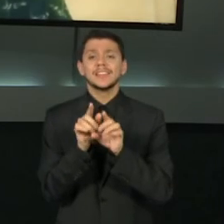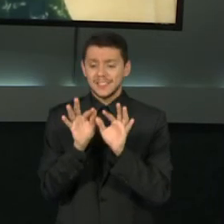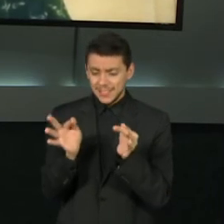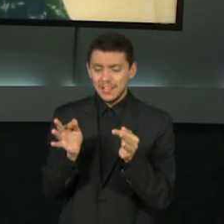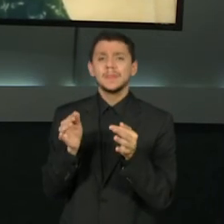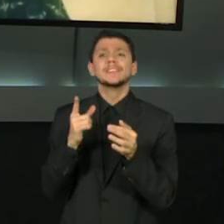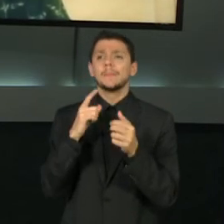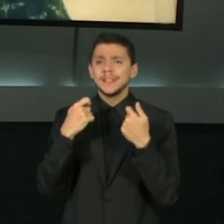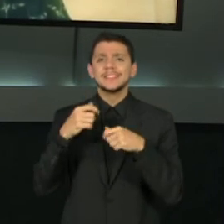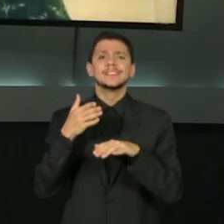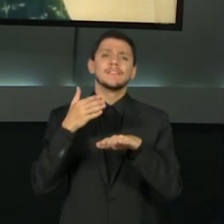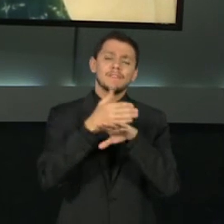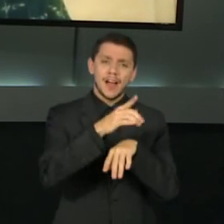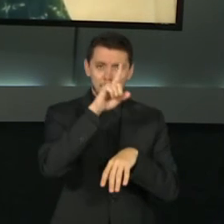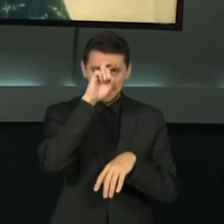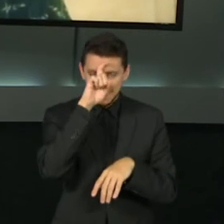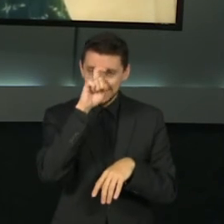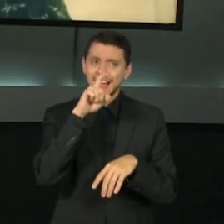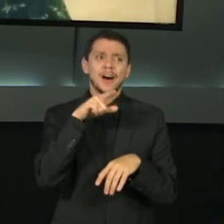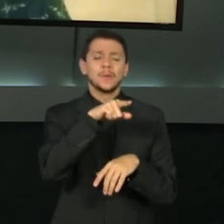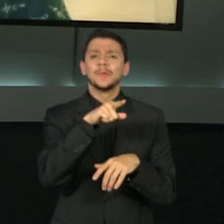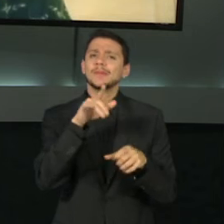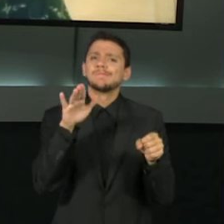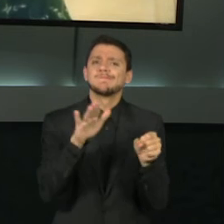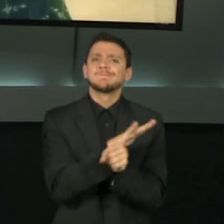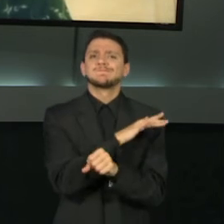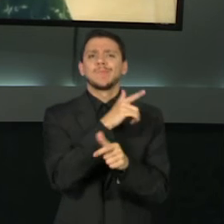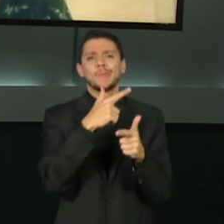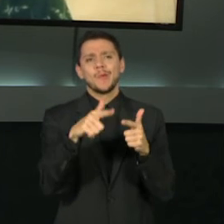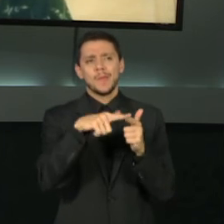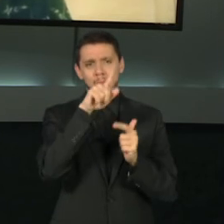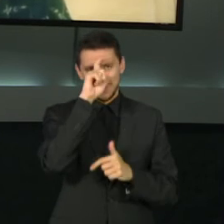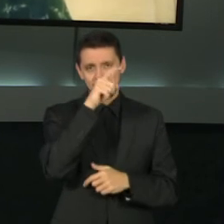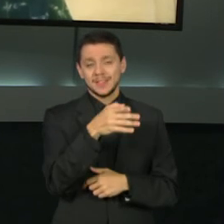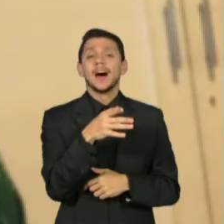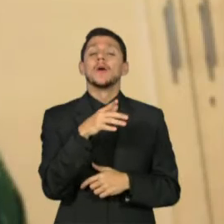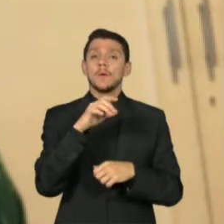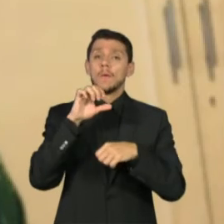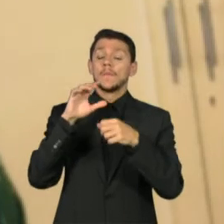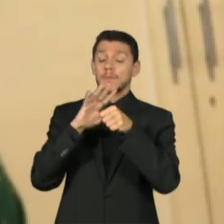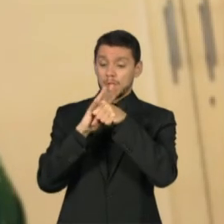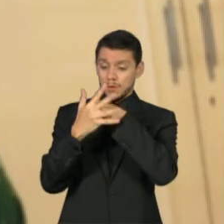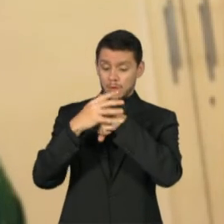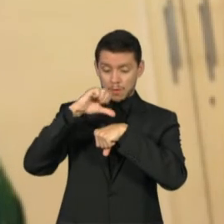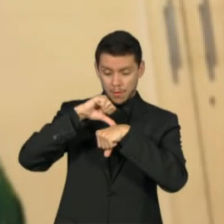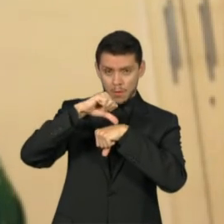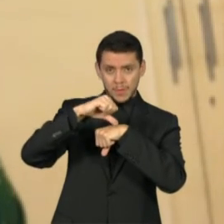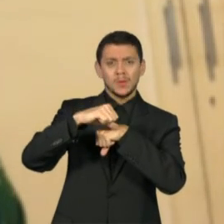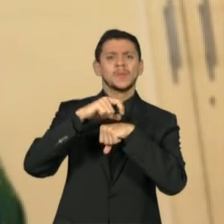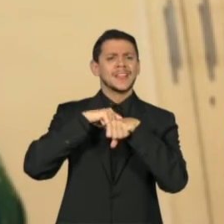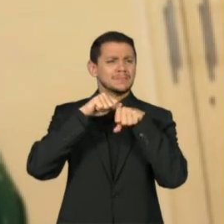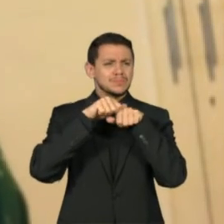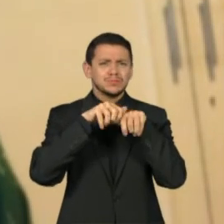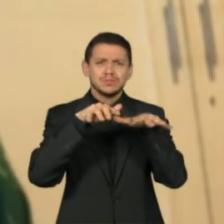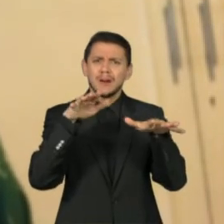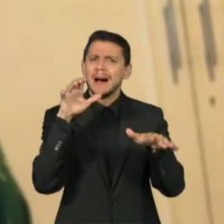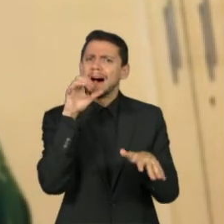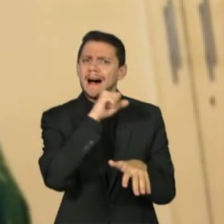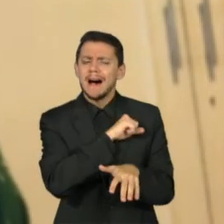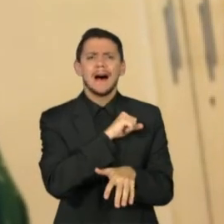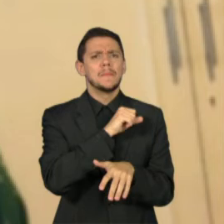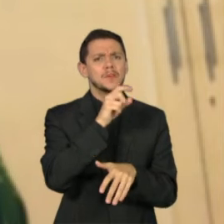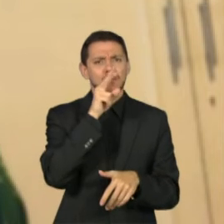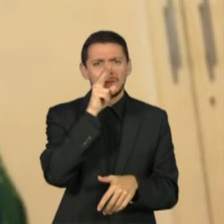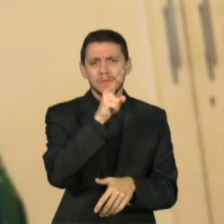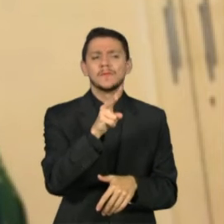A Ômicron é muito facilmente transmitida, com uma alta infectividade. Nós